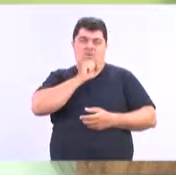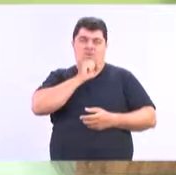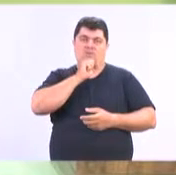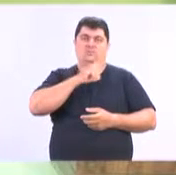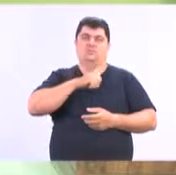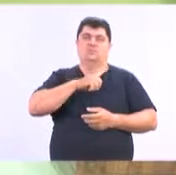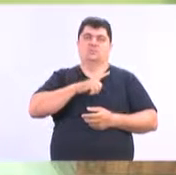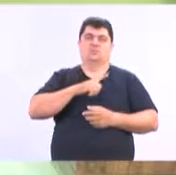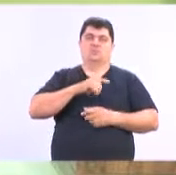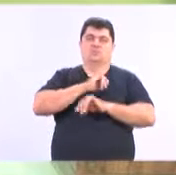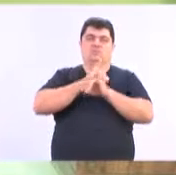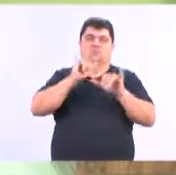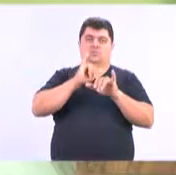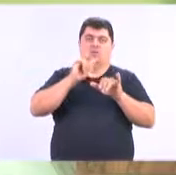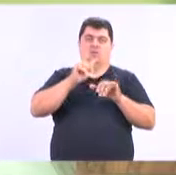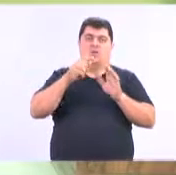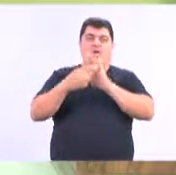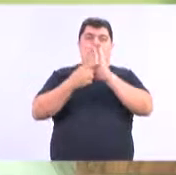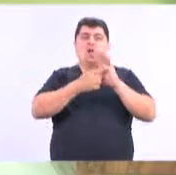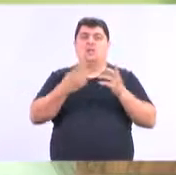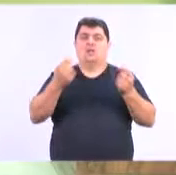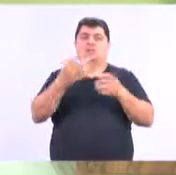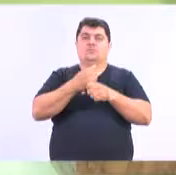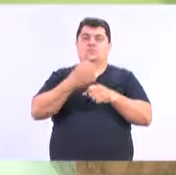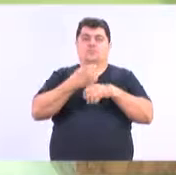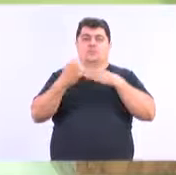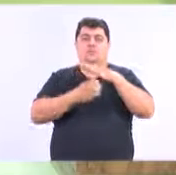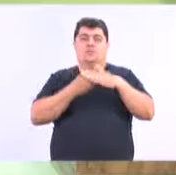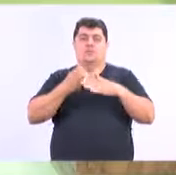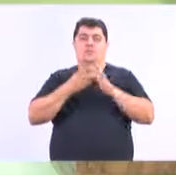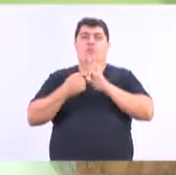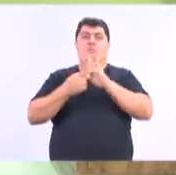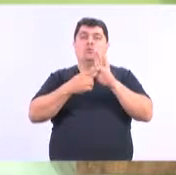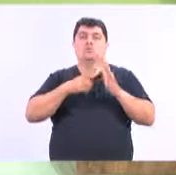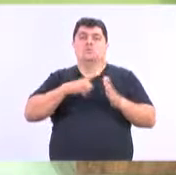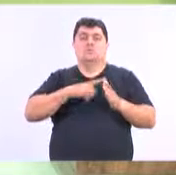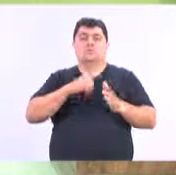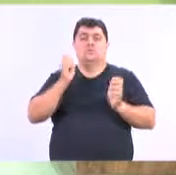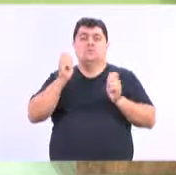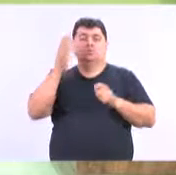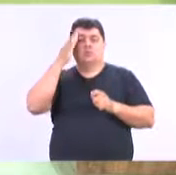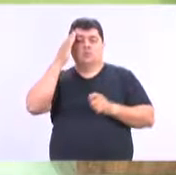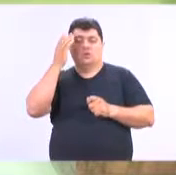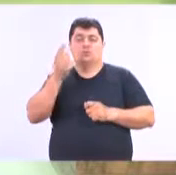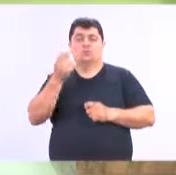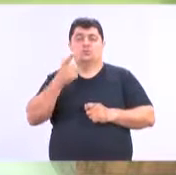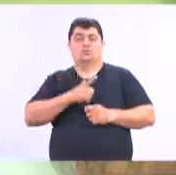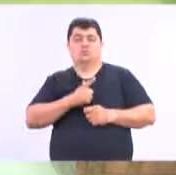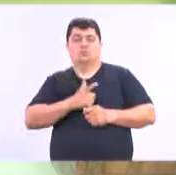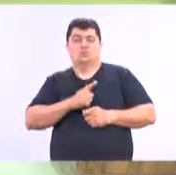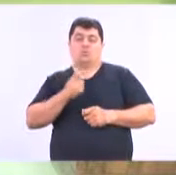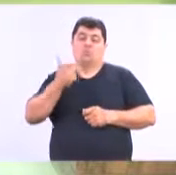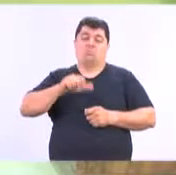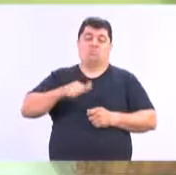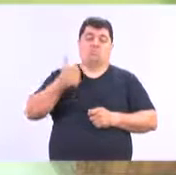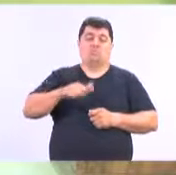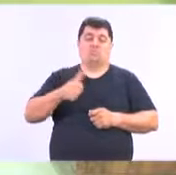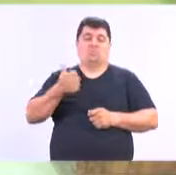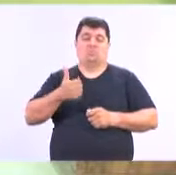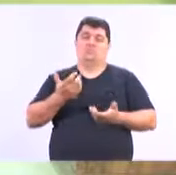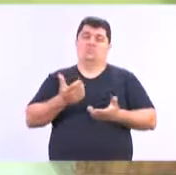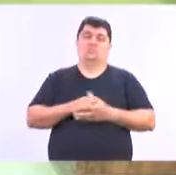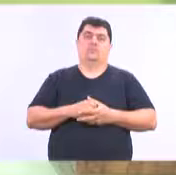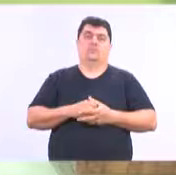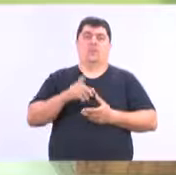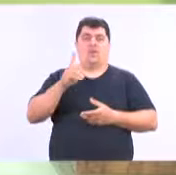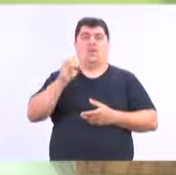ela disse que é análise financeira sobre a empresa, mostrando se está tendo lucro ou prejuízo. E é exatamente isso que